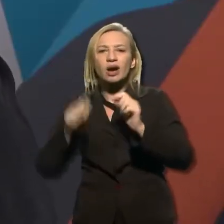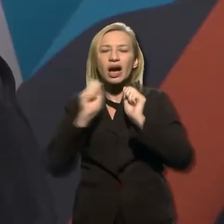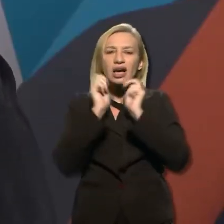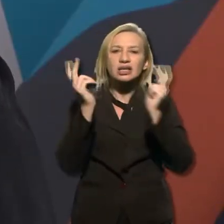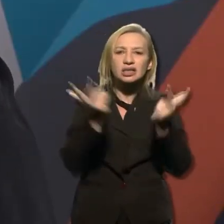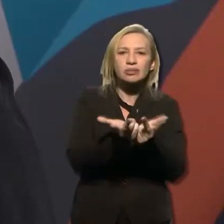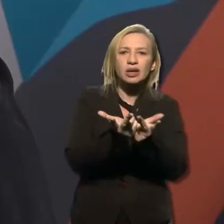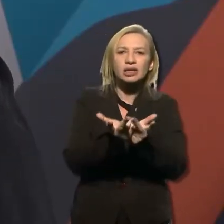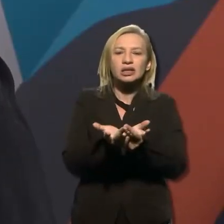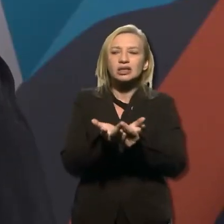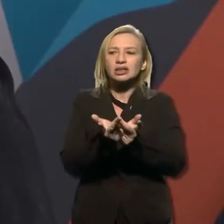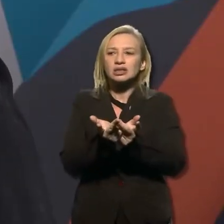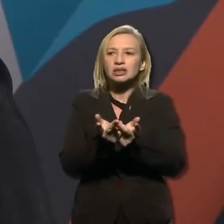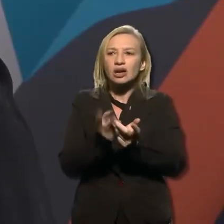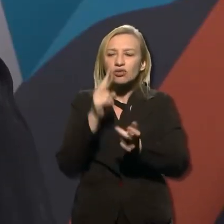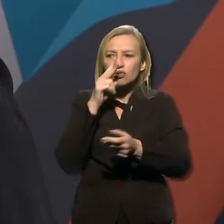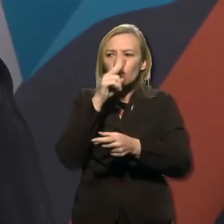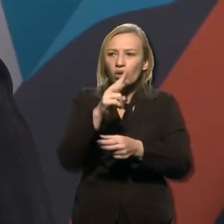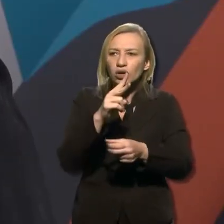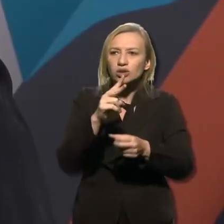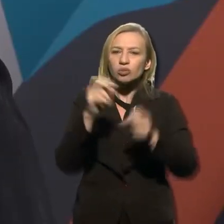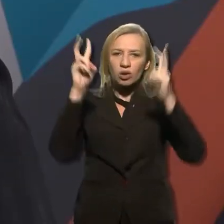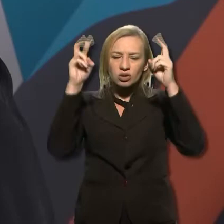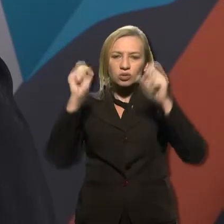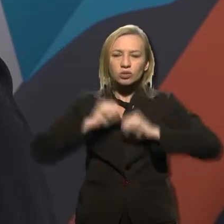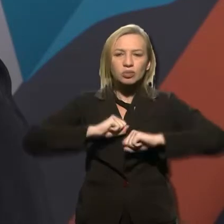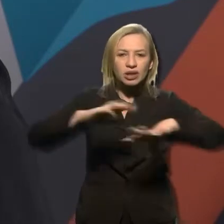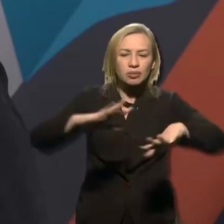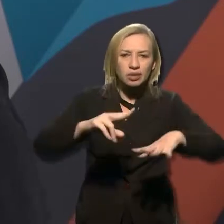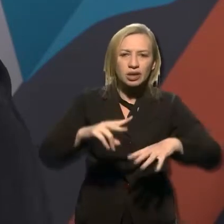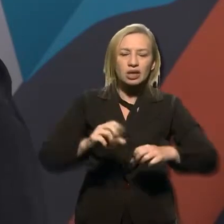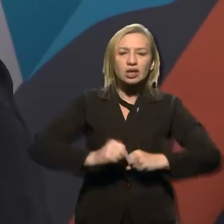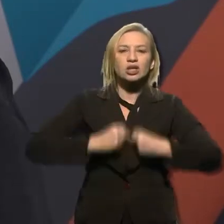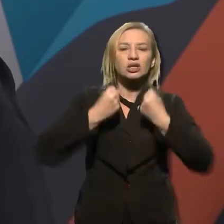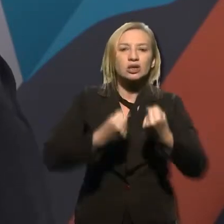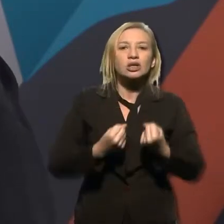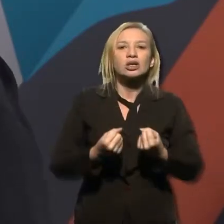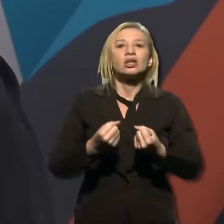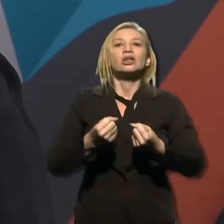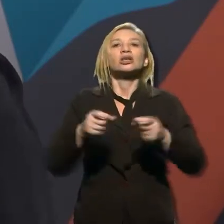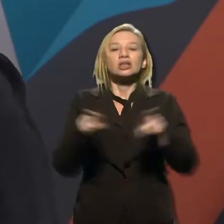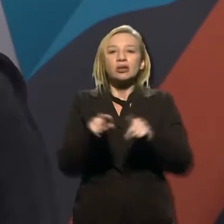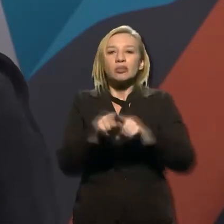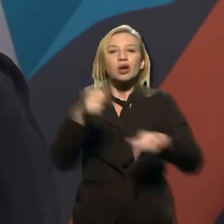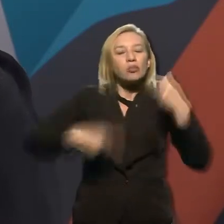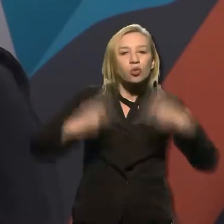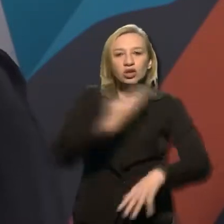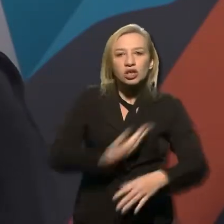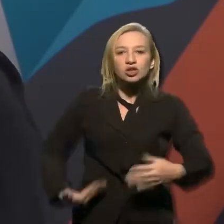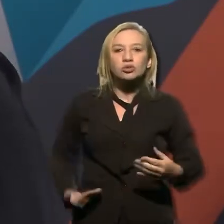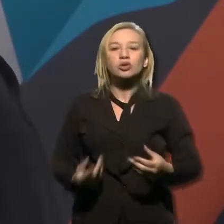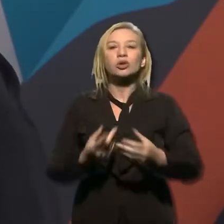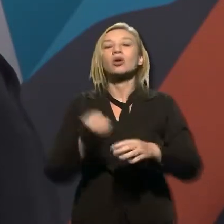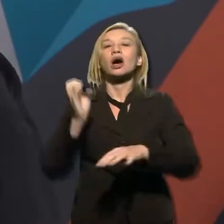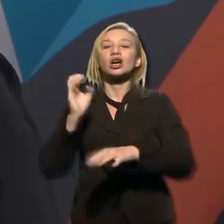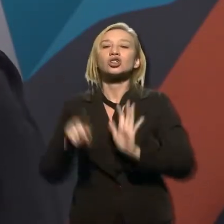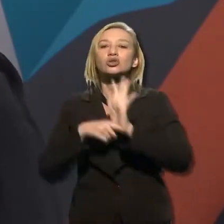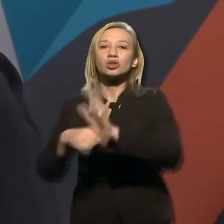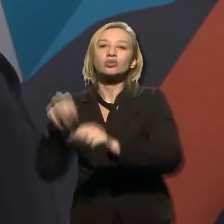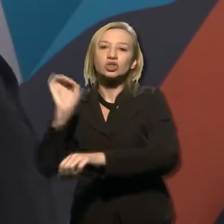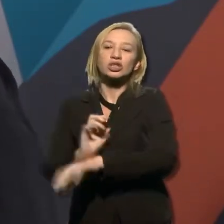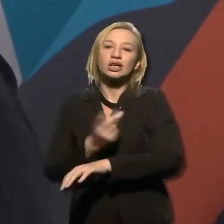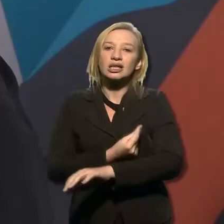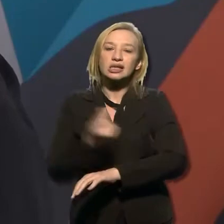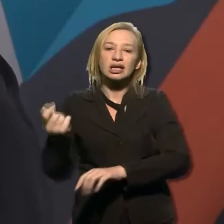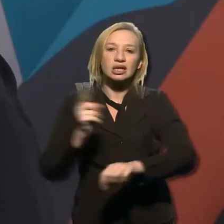aprovada, mas nos últimos meses a Assembleia Legislativa está se debruçando fortemente sobre a questão da pandemia e propondo políticas